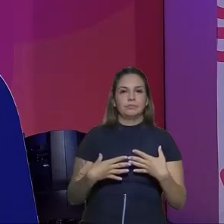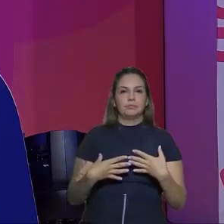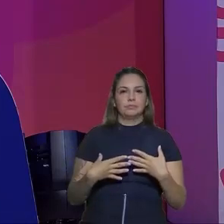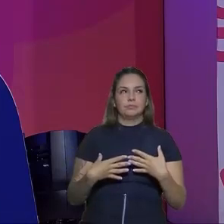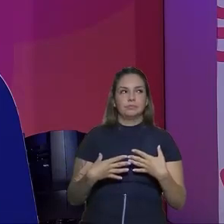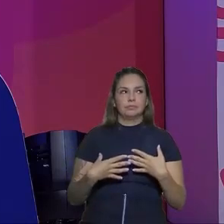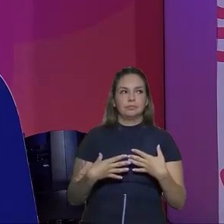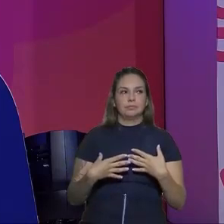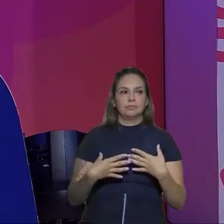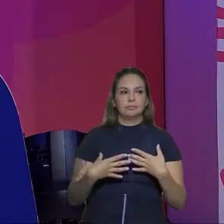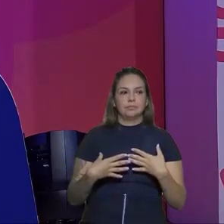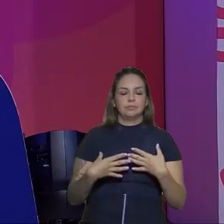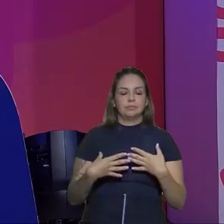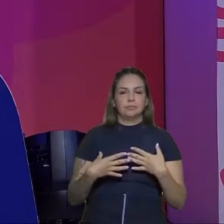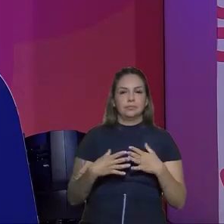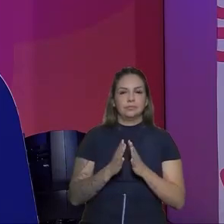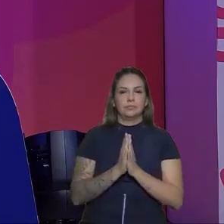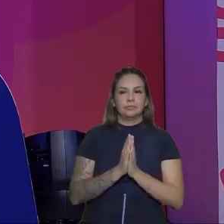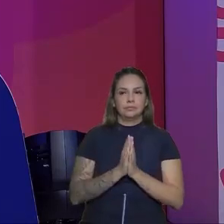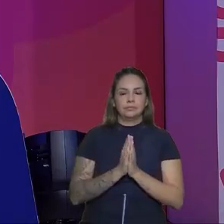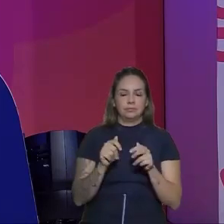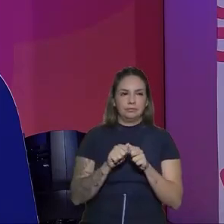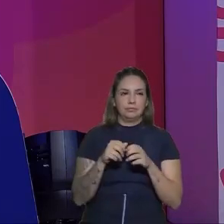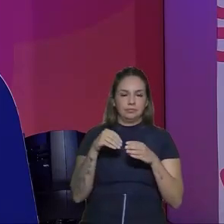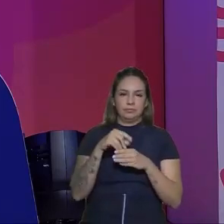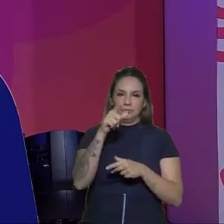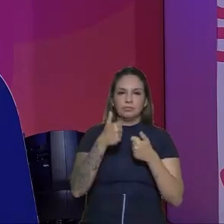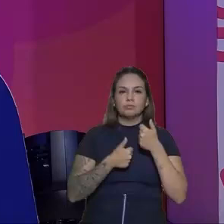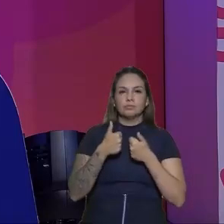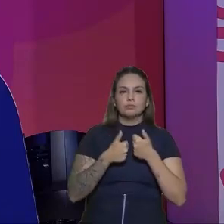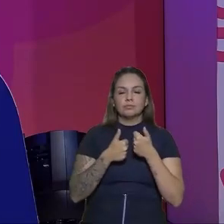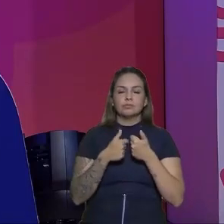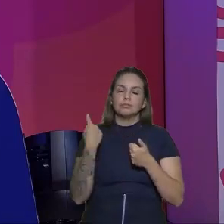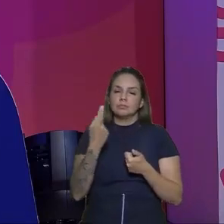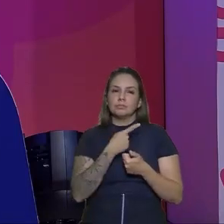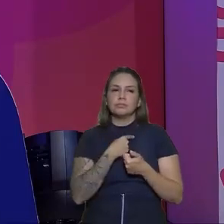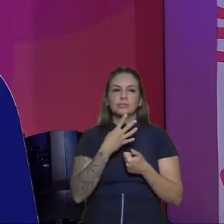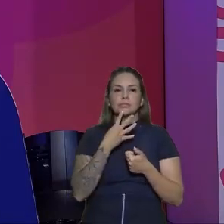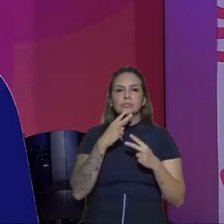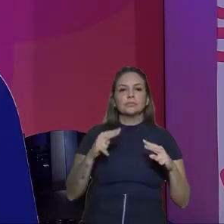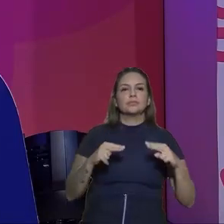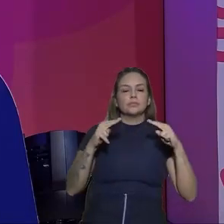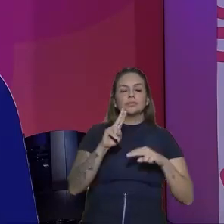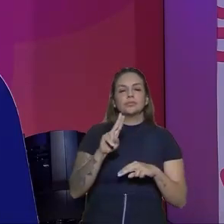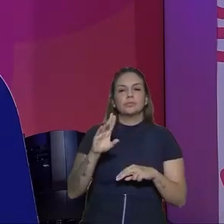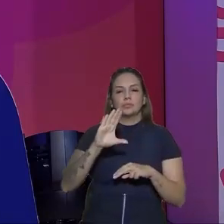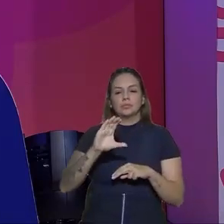institucionalizado, que faz parte desse jogo que nós reconhecemos e nominamos